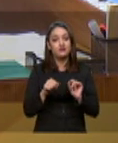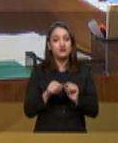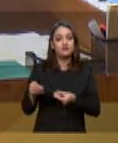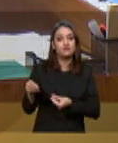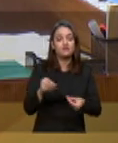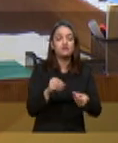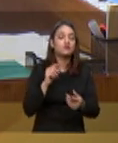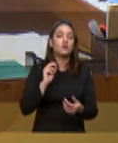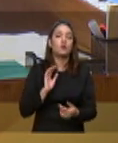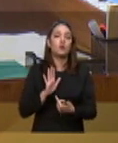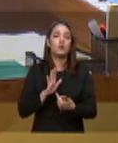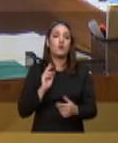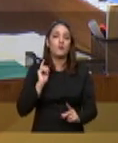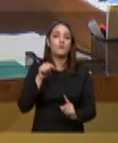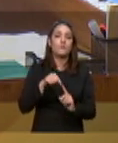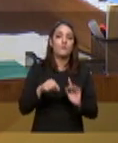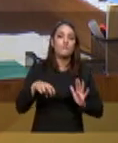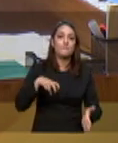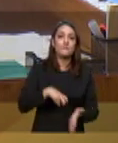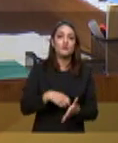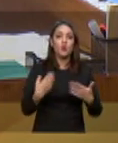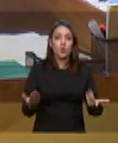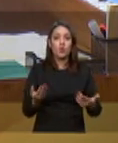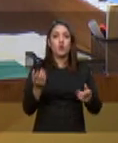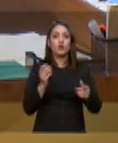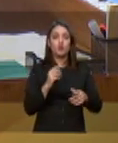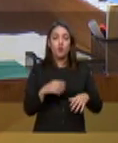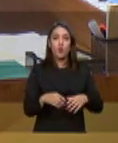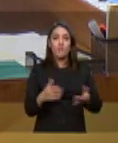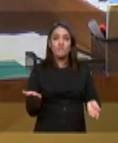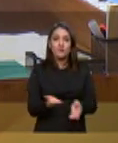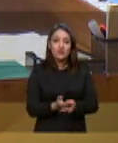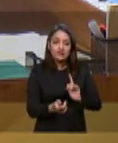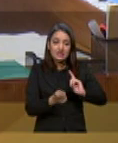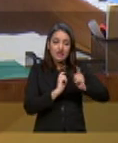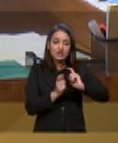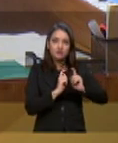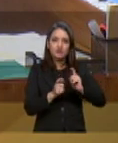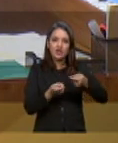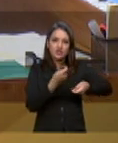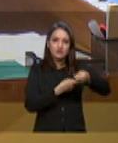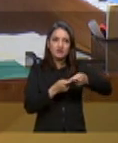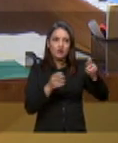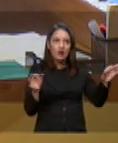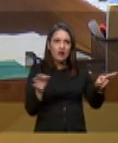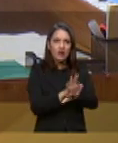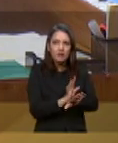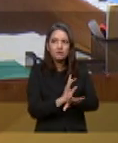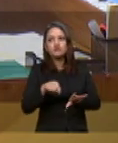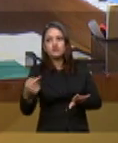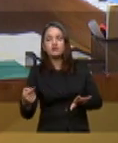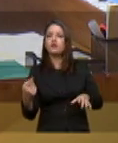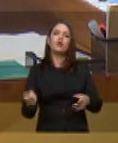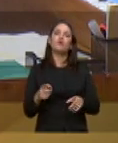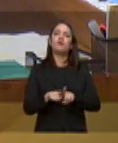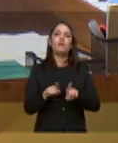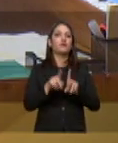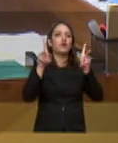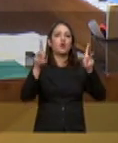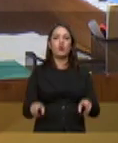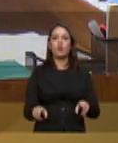penais apenas quando observado o exaurimento do processo administrativo fiscal, confere idêntico tratamento a crimes tributários de